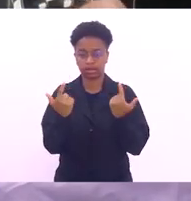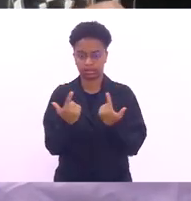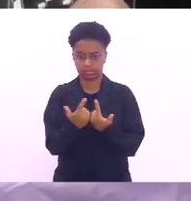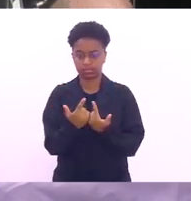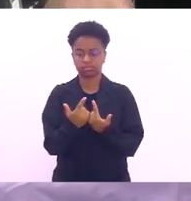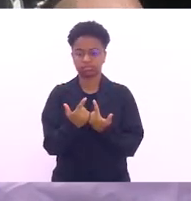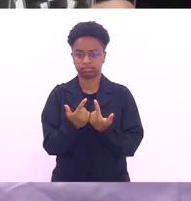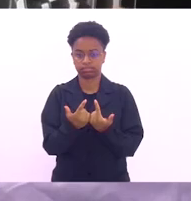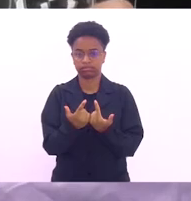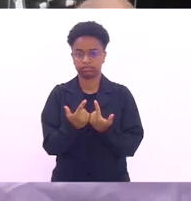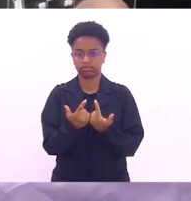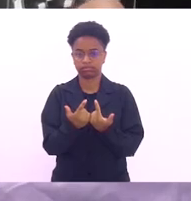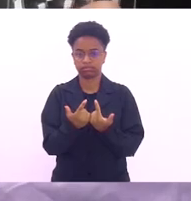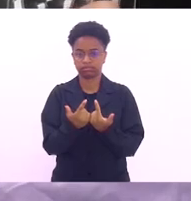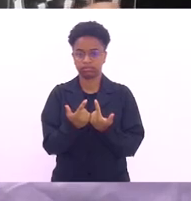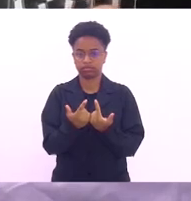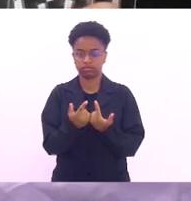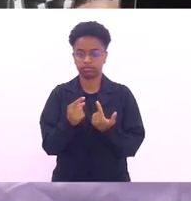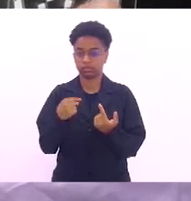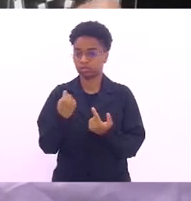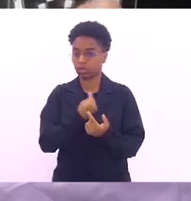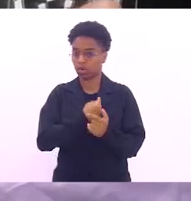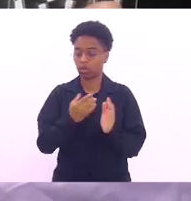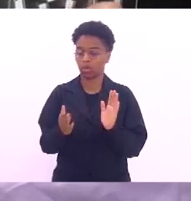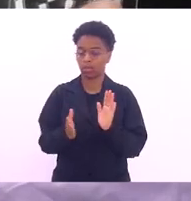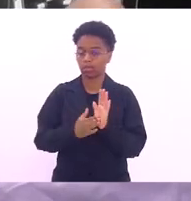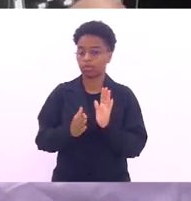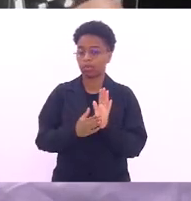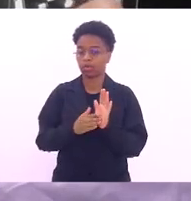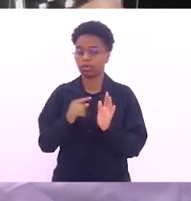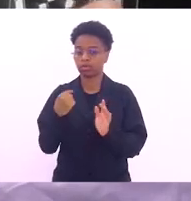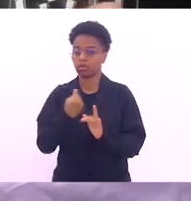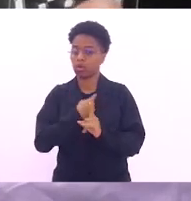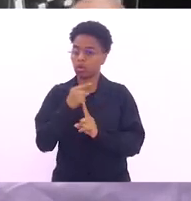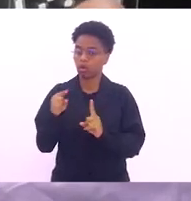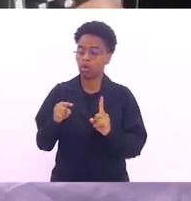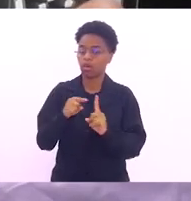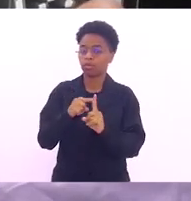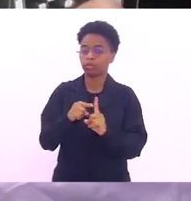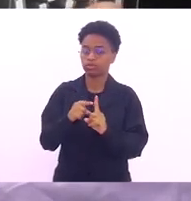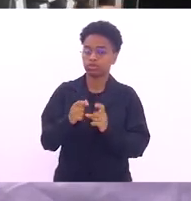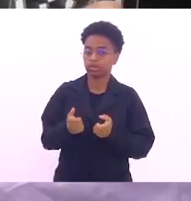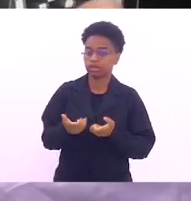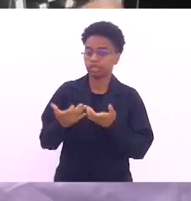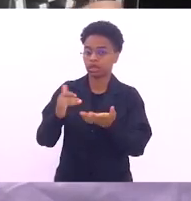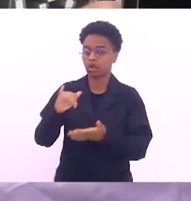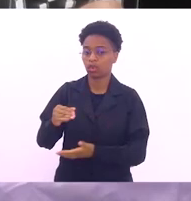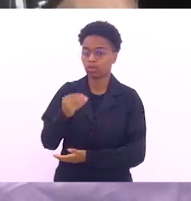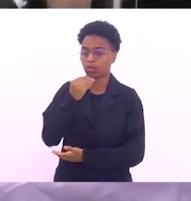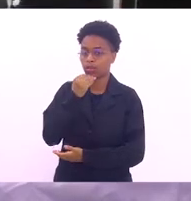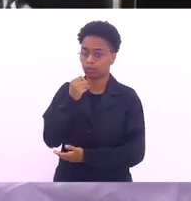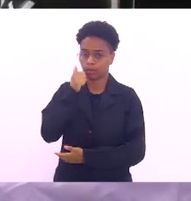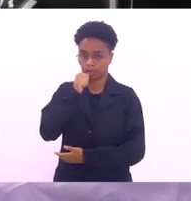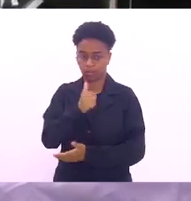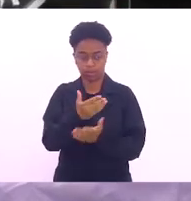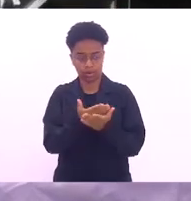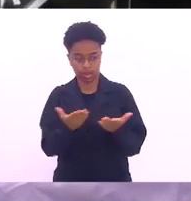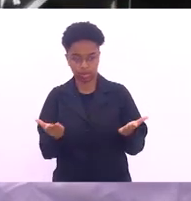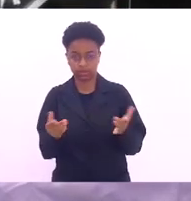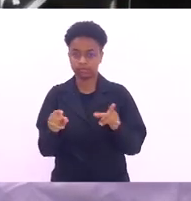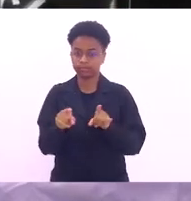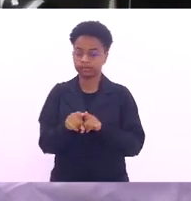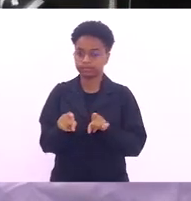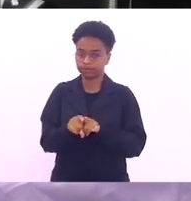Legislativa do Estado ela se propõe a isso dando espaço em vez as mulheres aqueles que